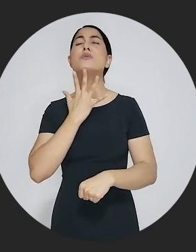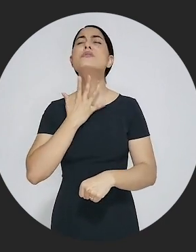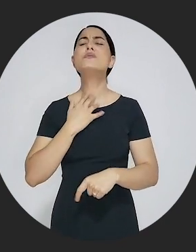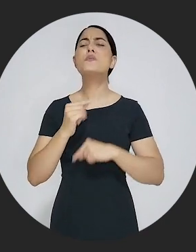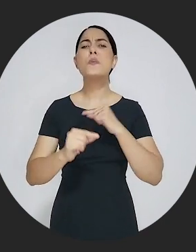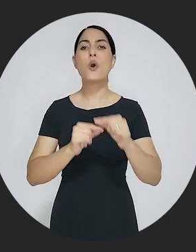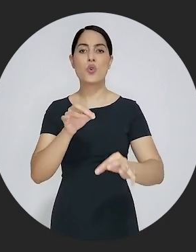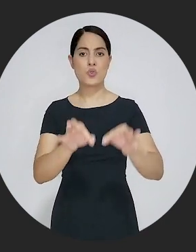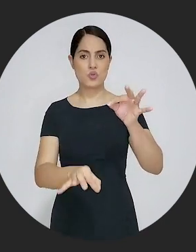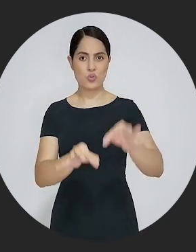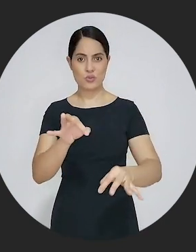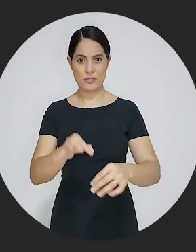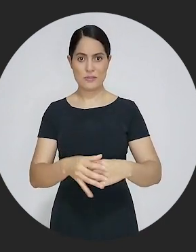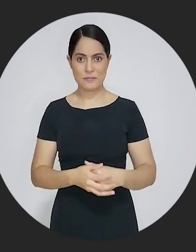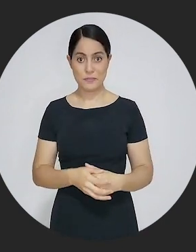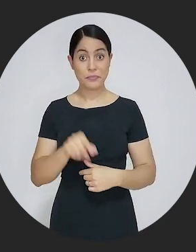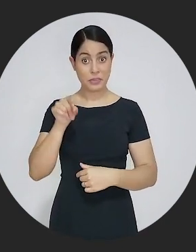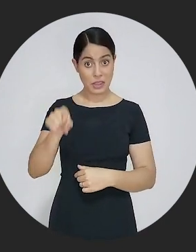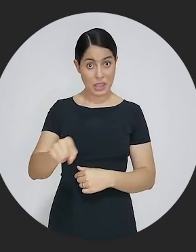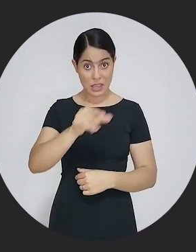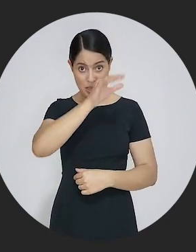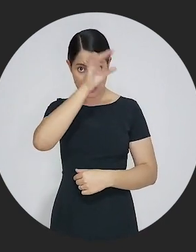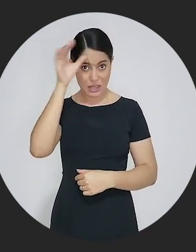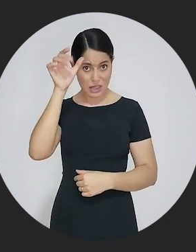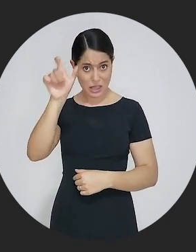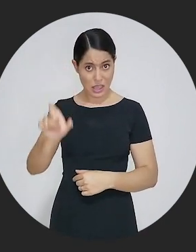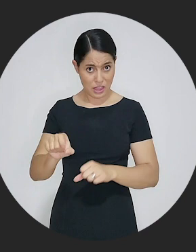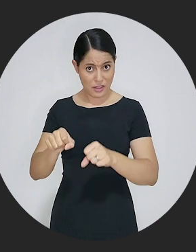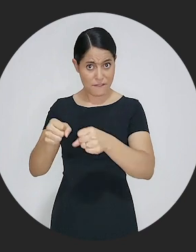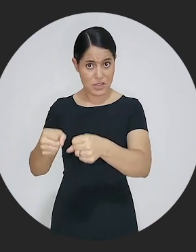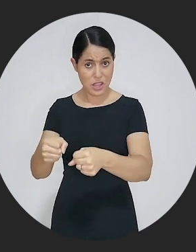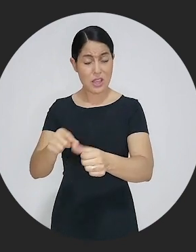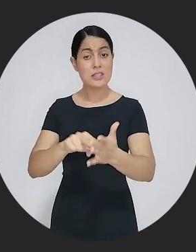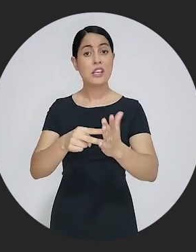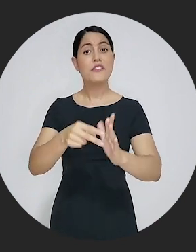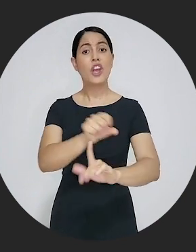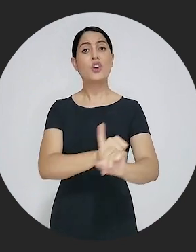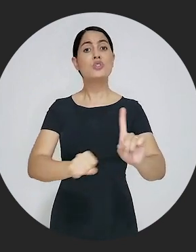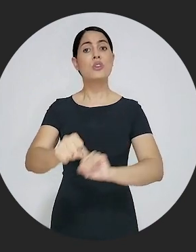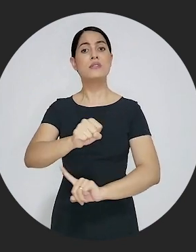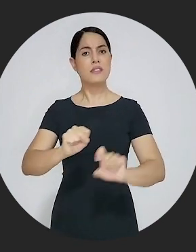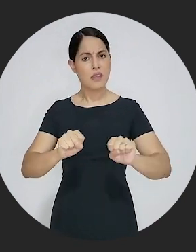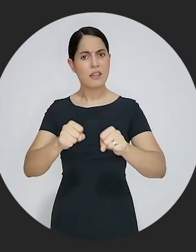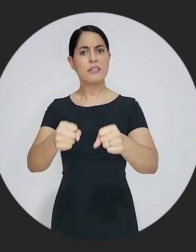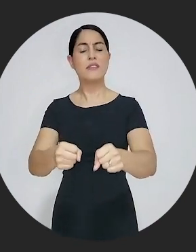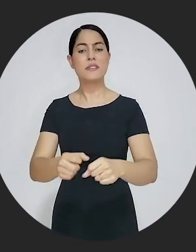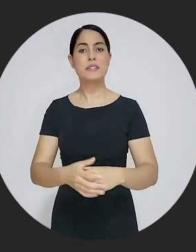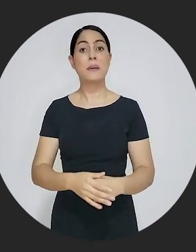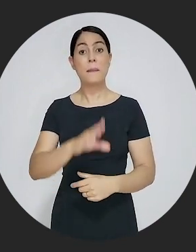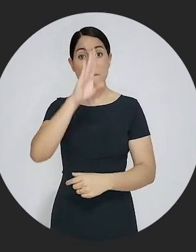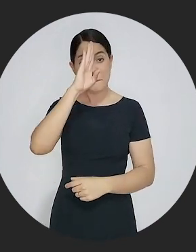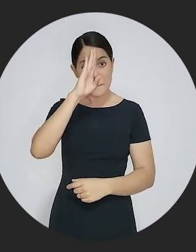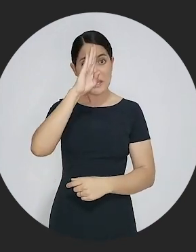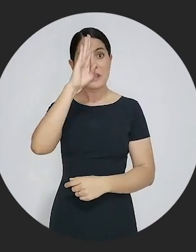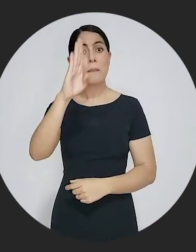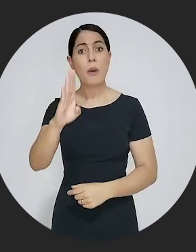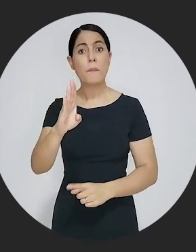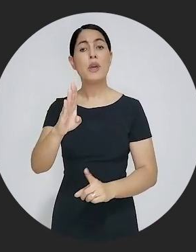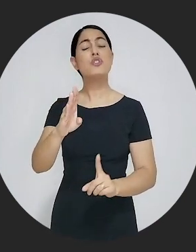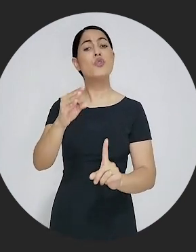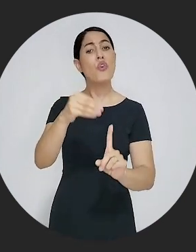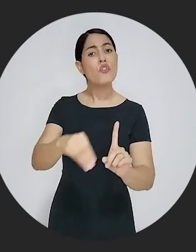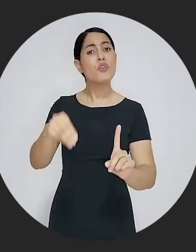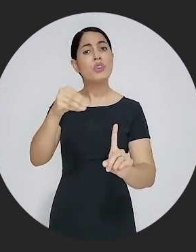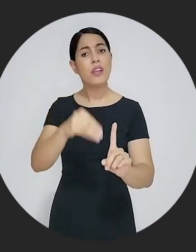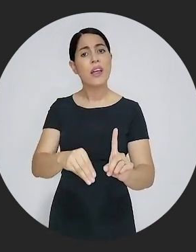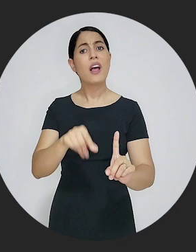país deseja. Defender o consumidor significa defender a sociedade, significa defender, acima de tudo,